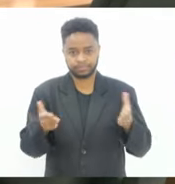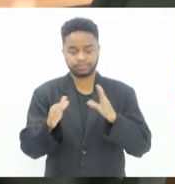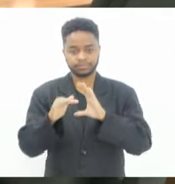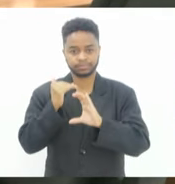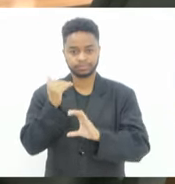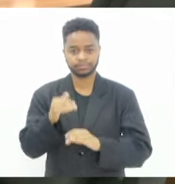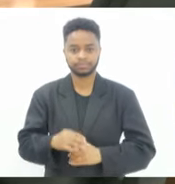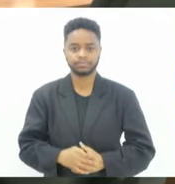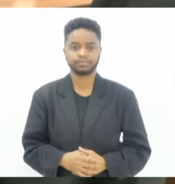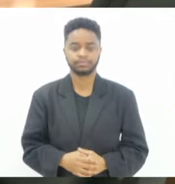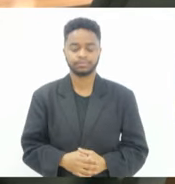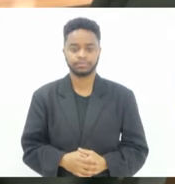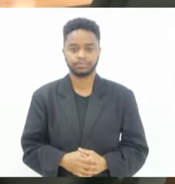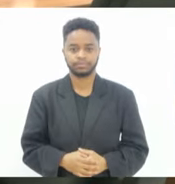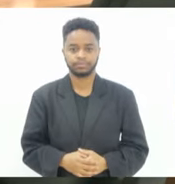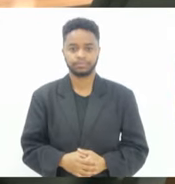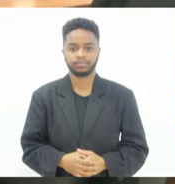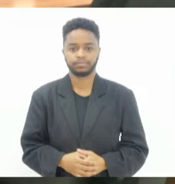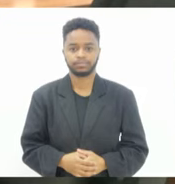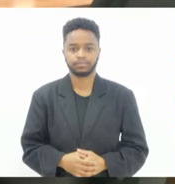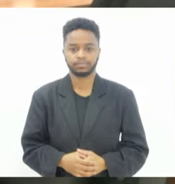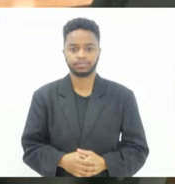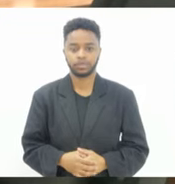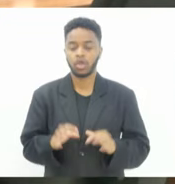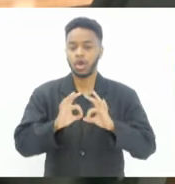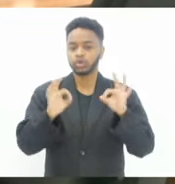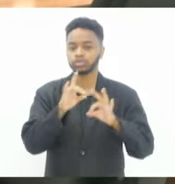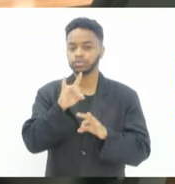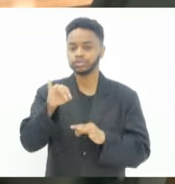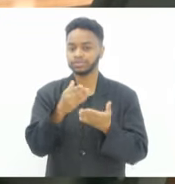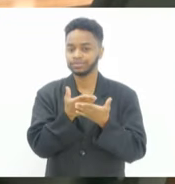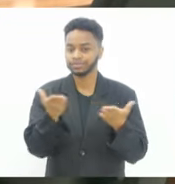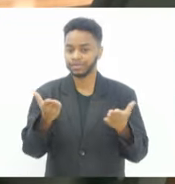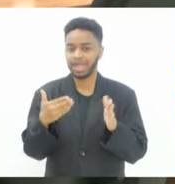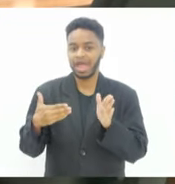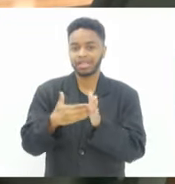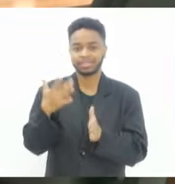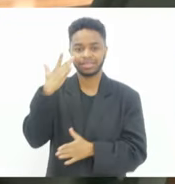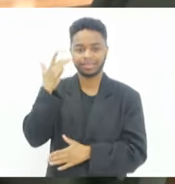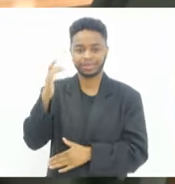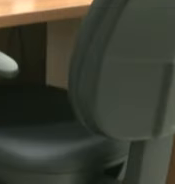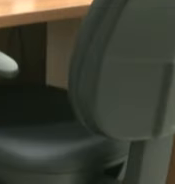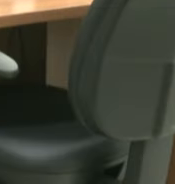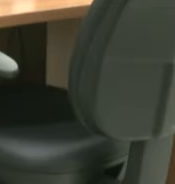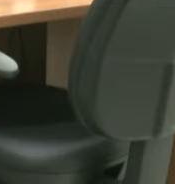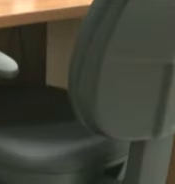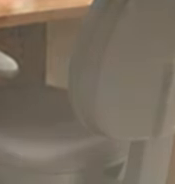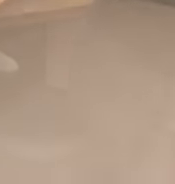tvalerj@alerj.rj.gov.br. Um ótimo dia para você e até amanhã.